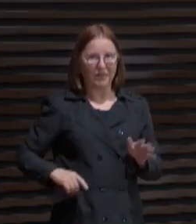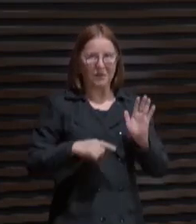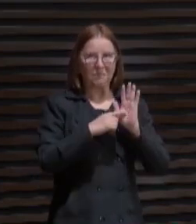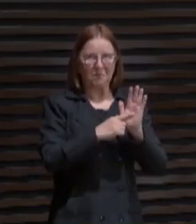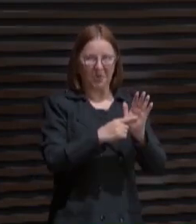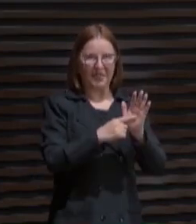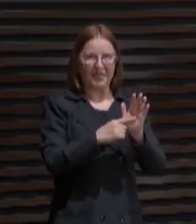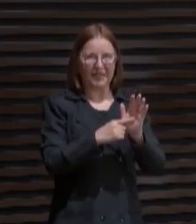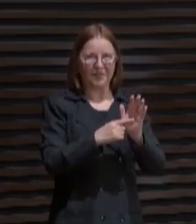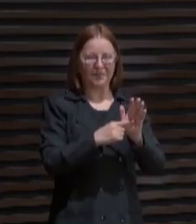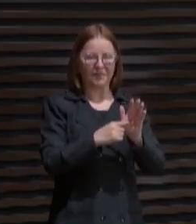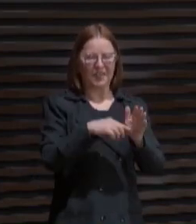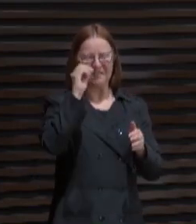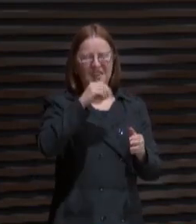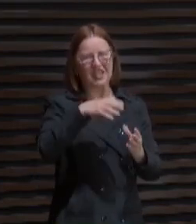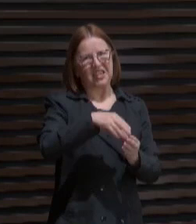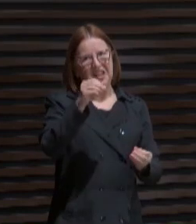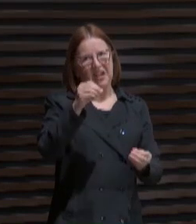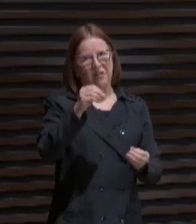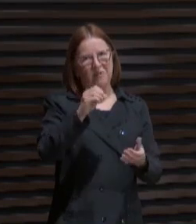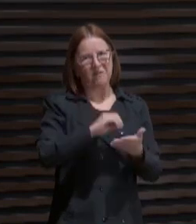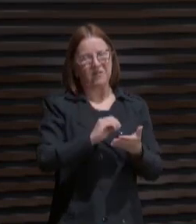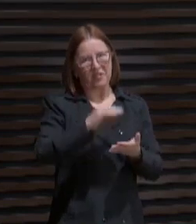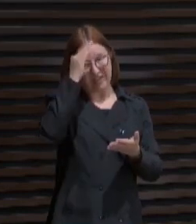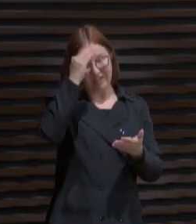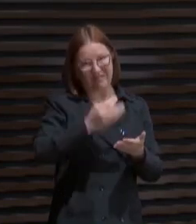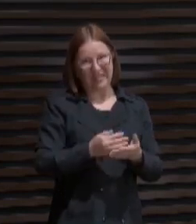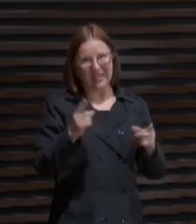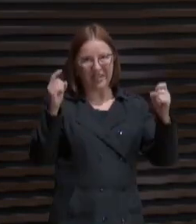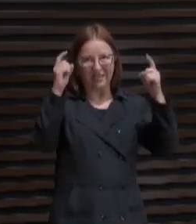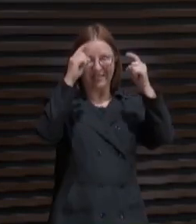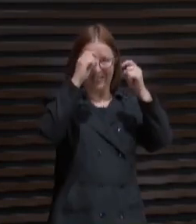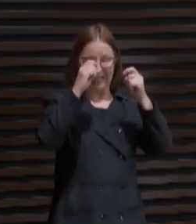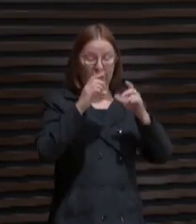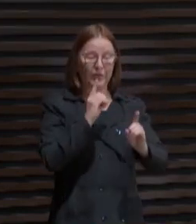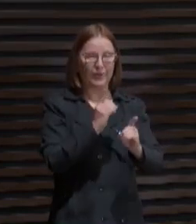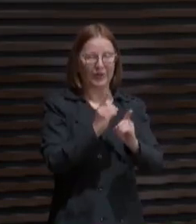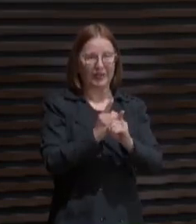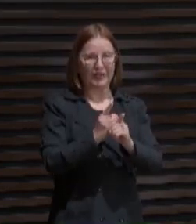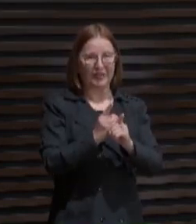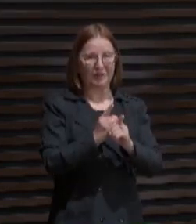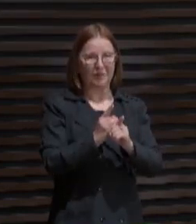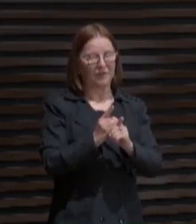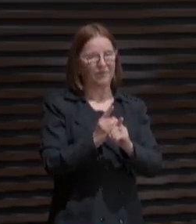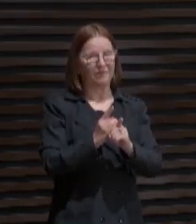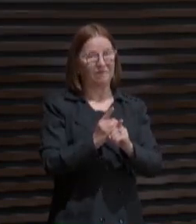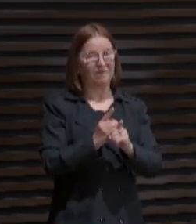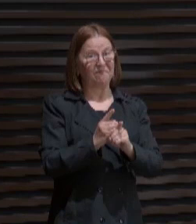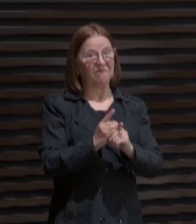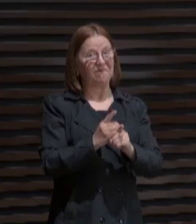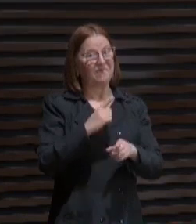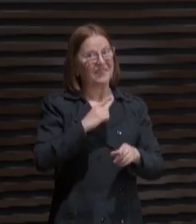a mitigação da fé e a dificuldade dos discípulos gozarem a alegria. No entanto,